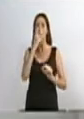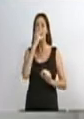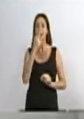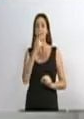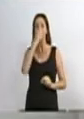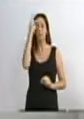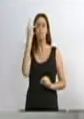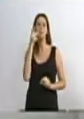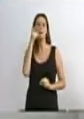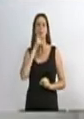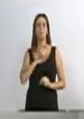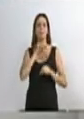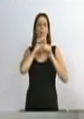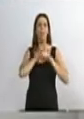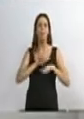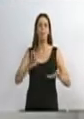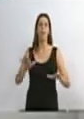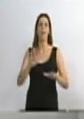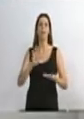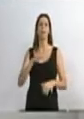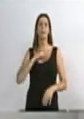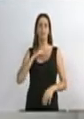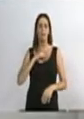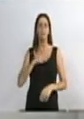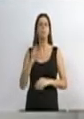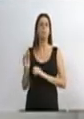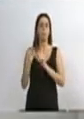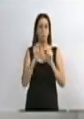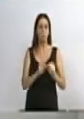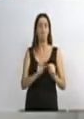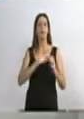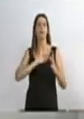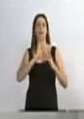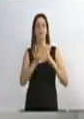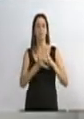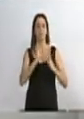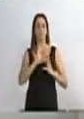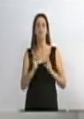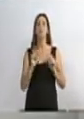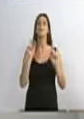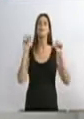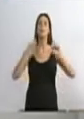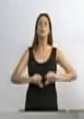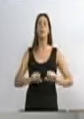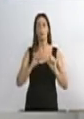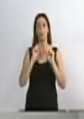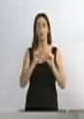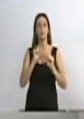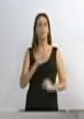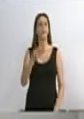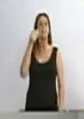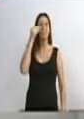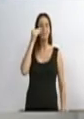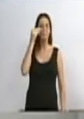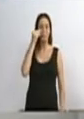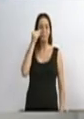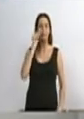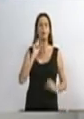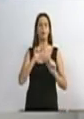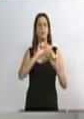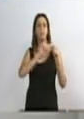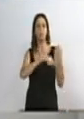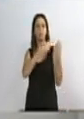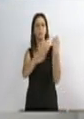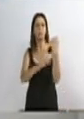e voz nas redes sociais. E pior, tentam se apropriar